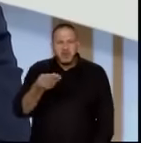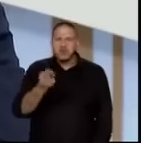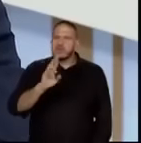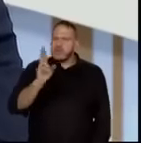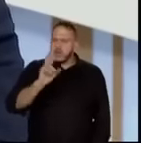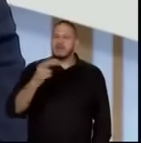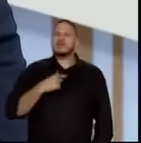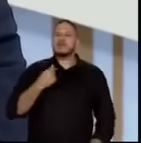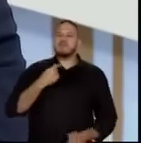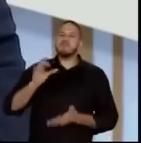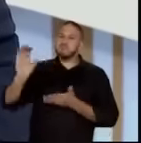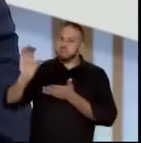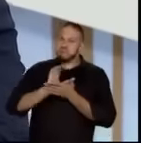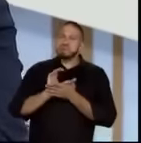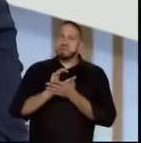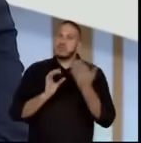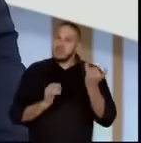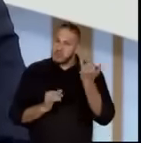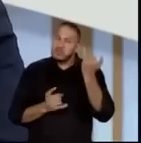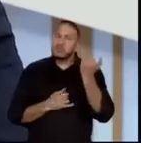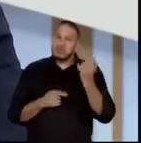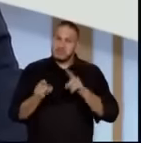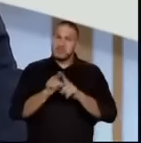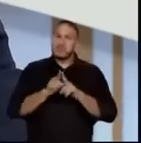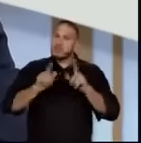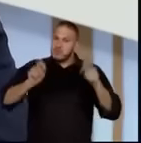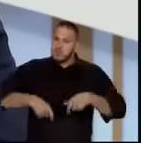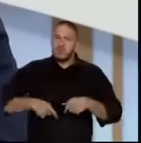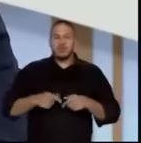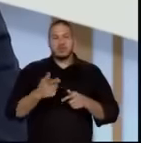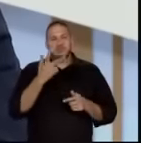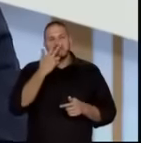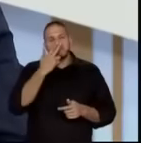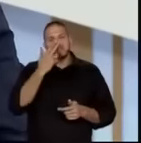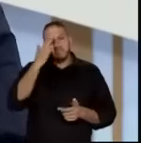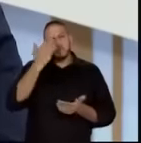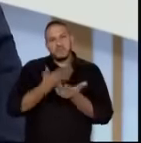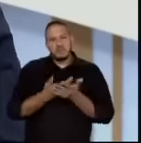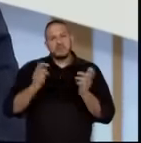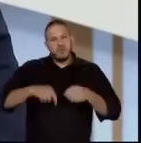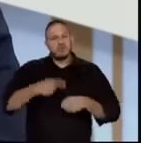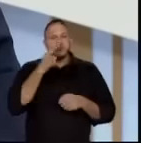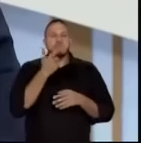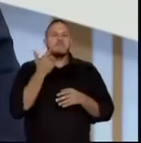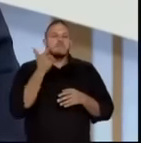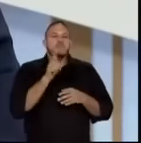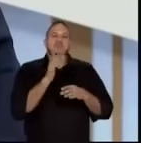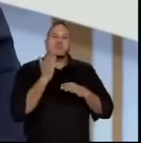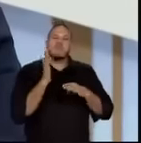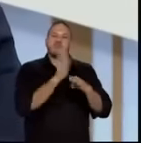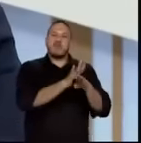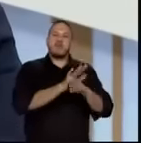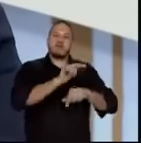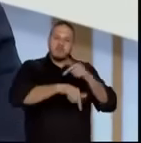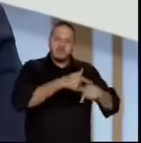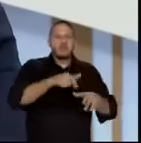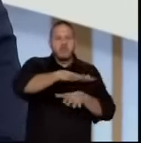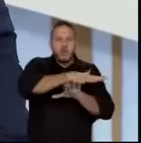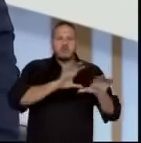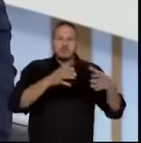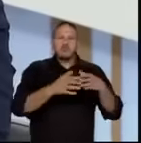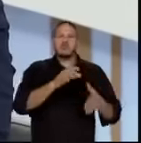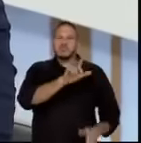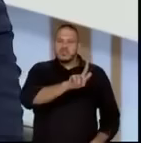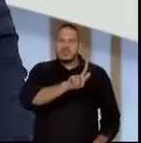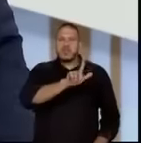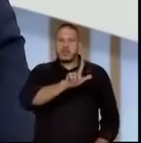de recursos bastante significativo e que deve dar fôlego para essas atividades da GLO que estão em andamento.